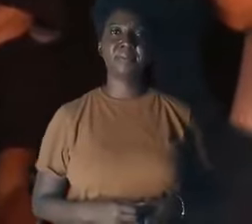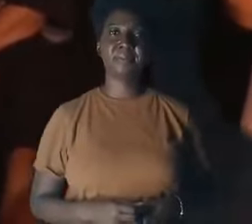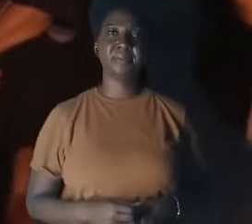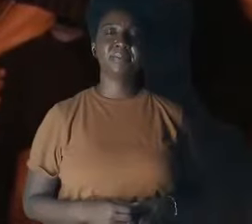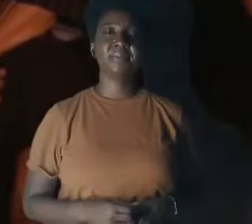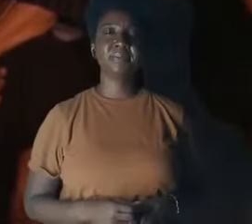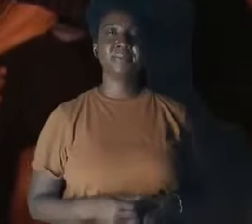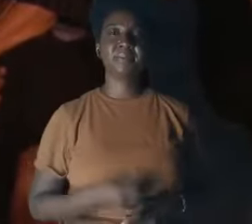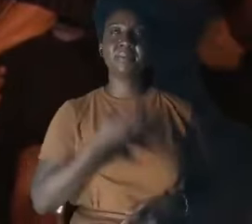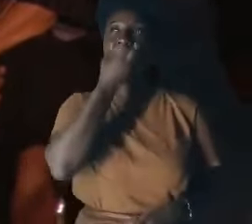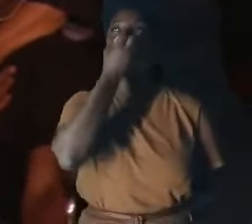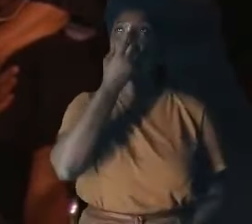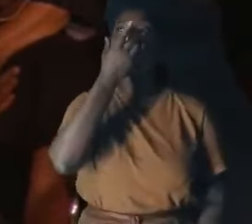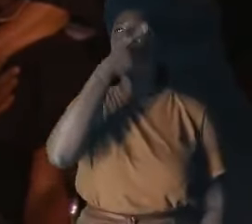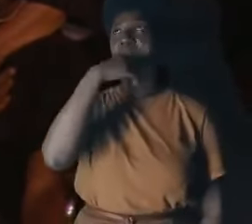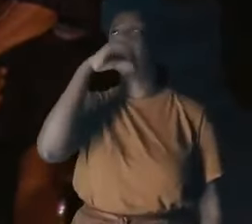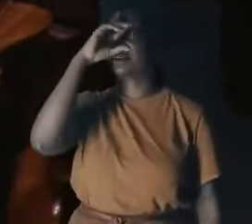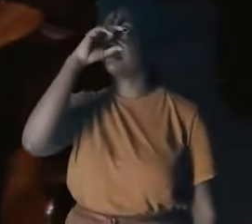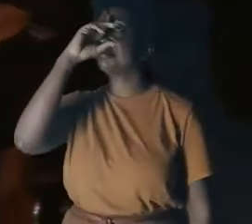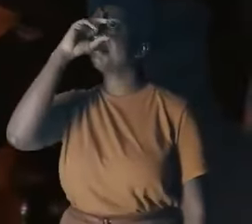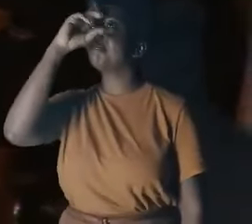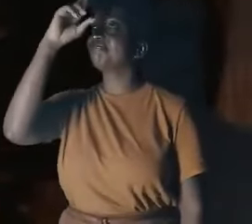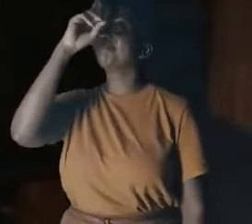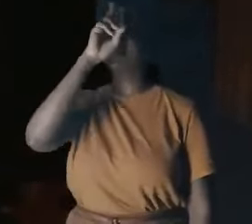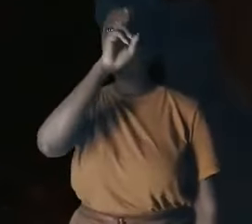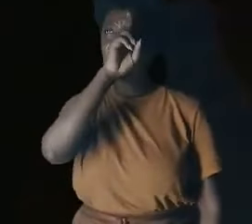Bendito seja o seu nome.